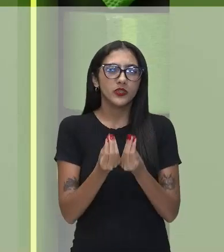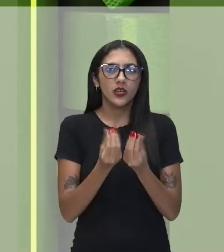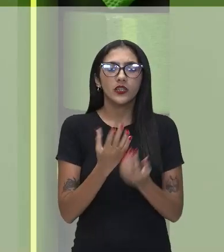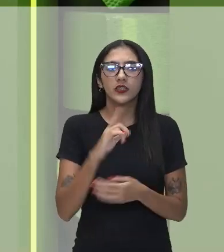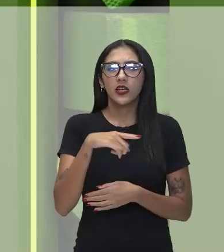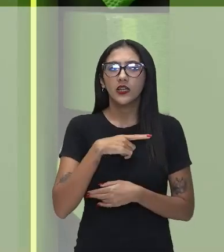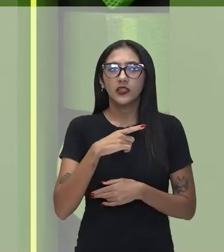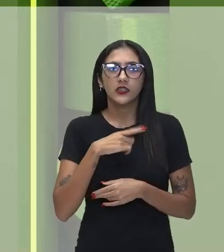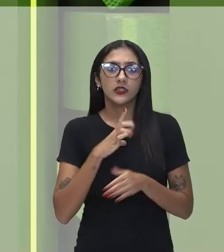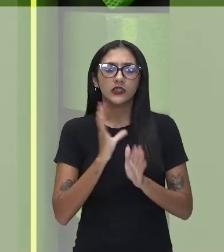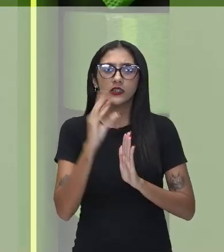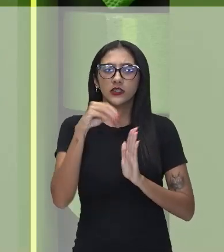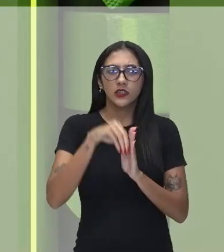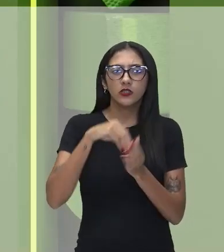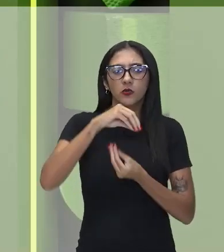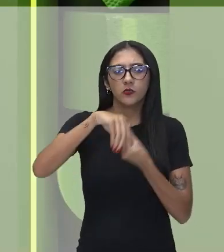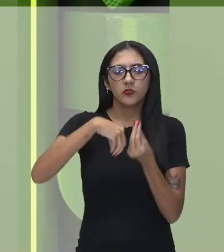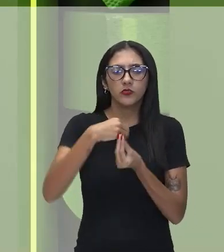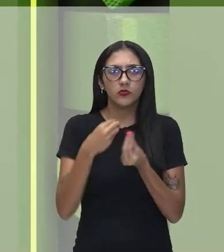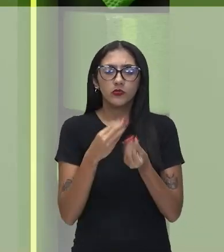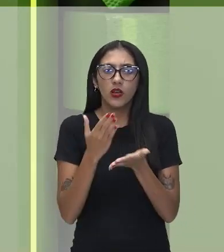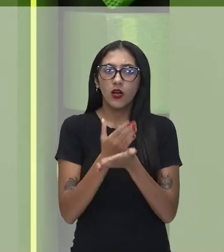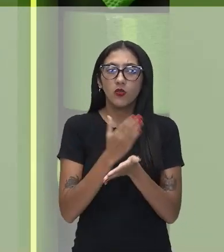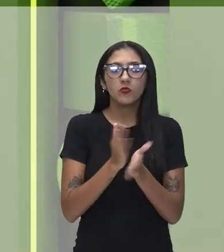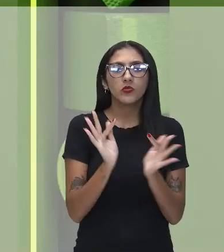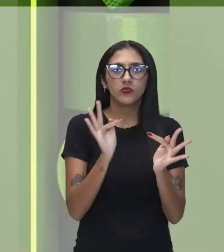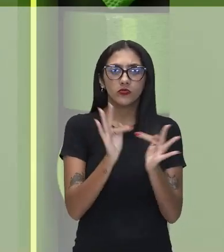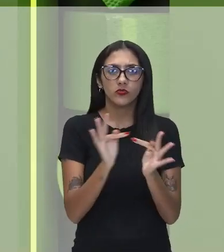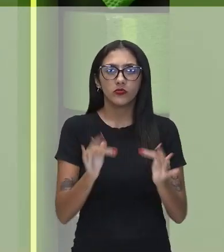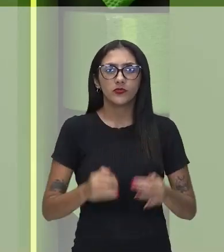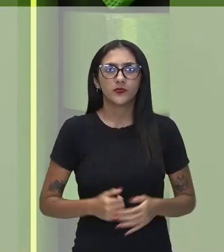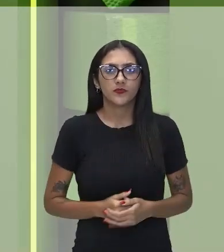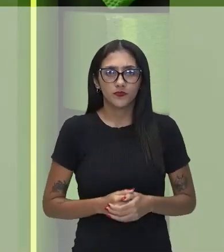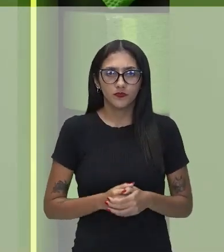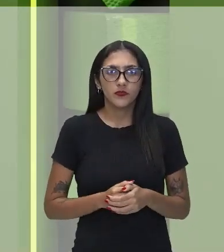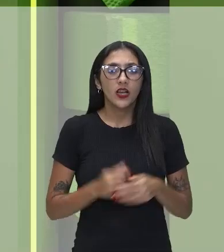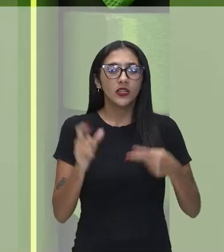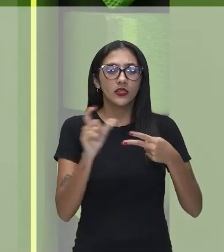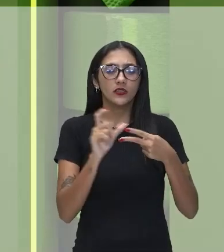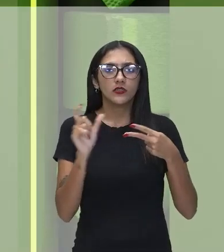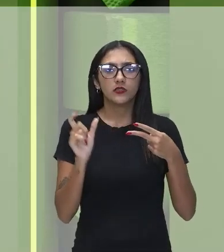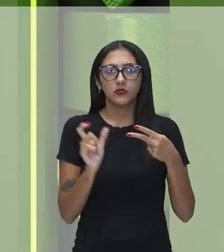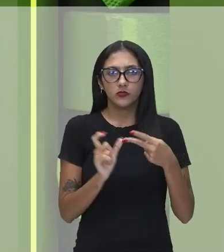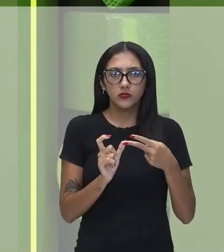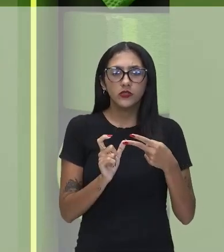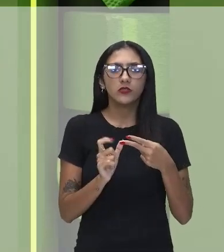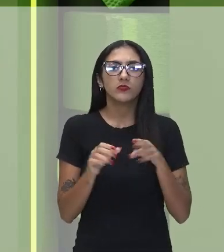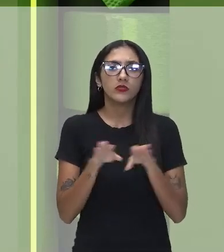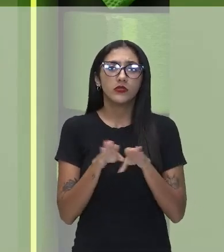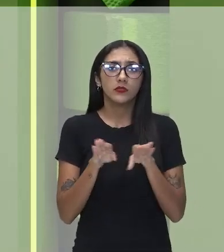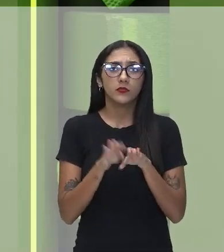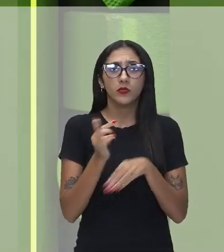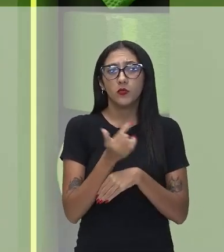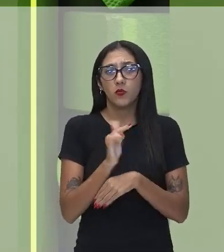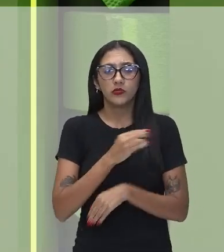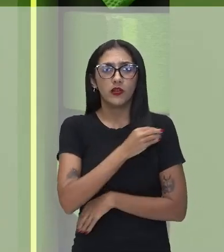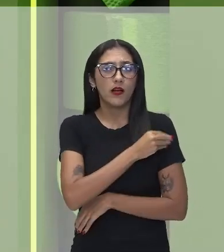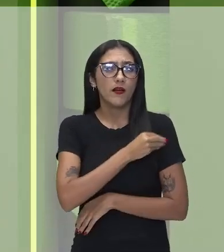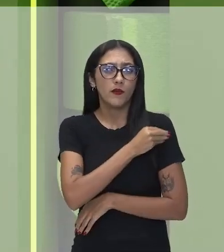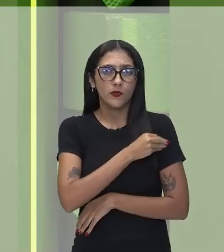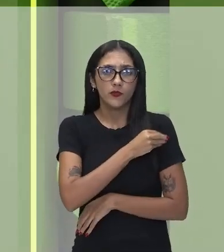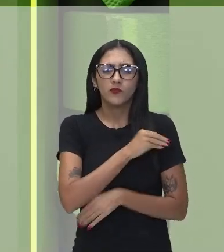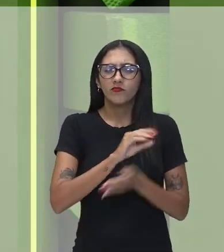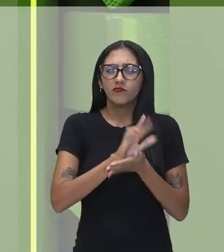a presença de funções oxigenadas, dos aldeídos, das cetonas, álcool e